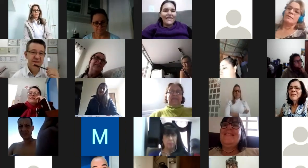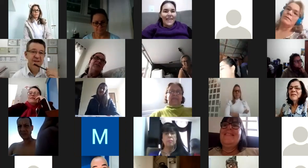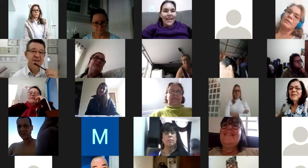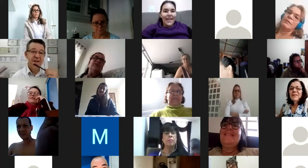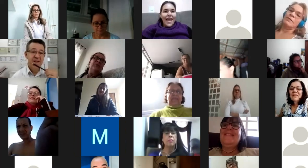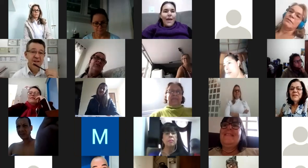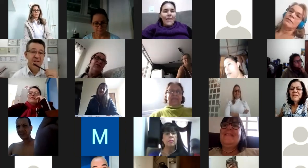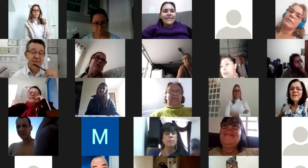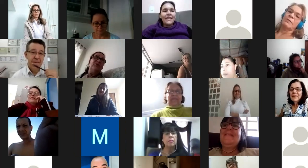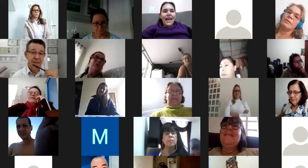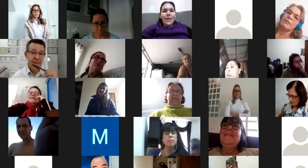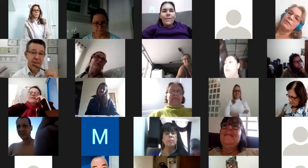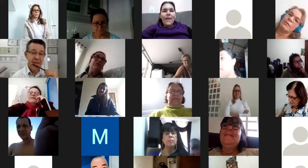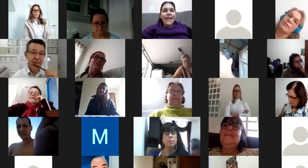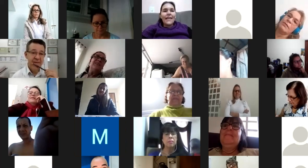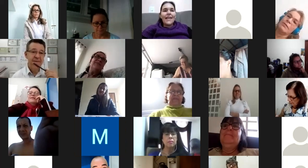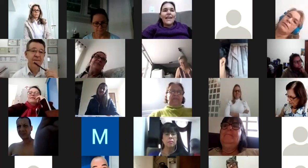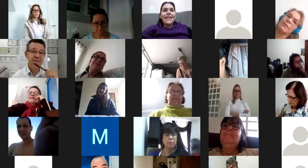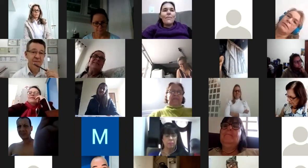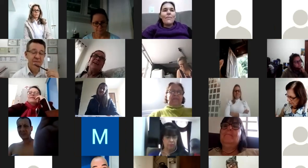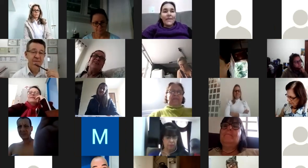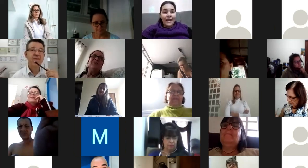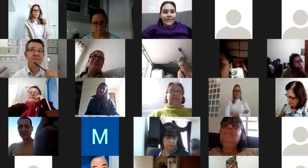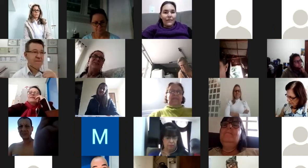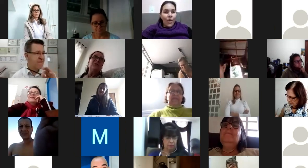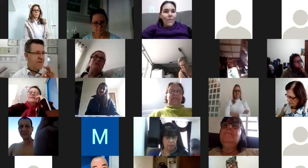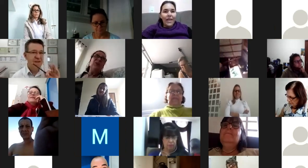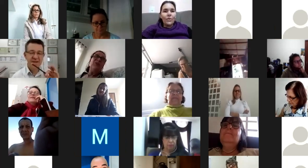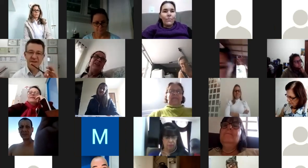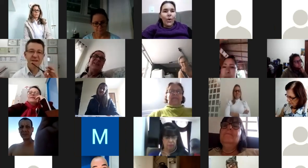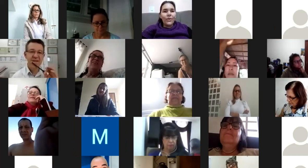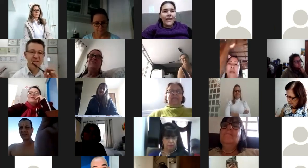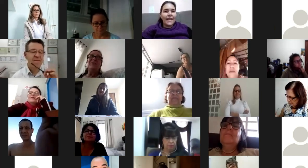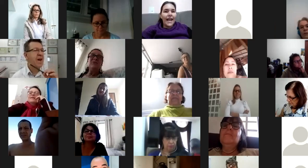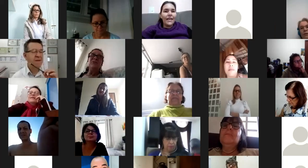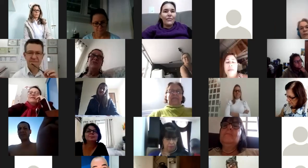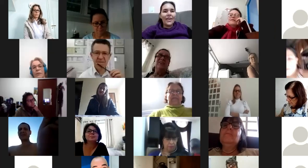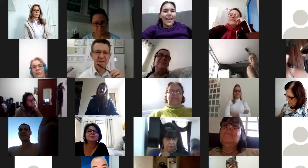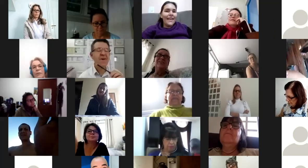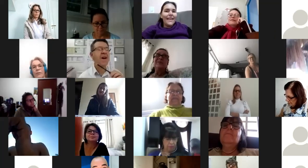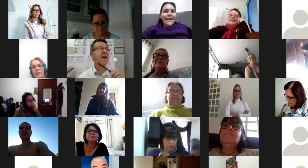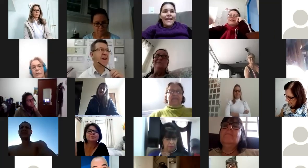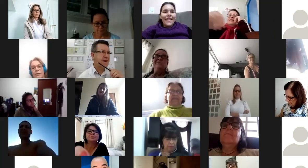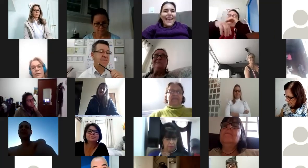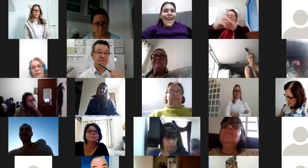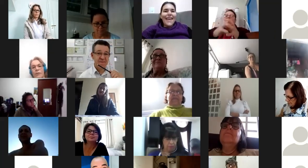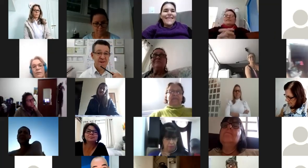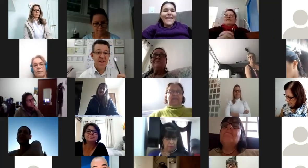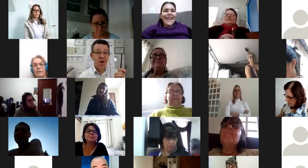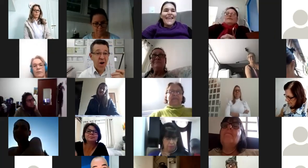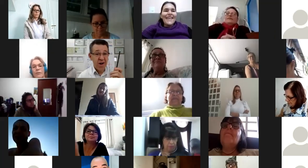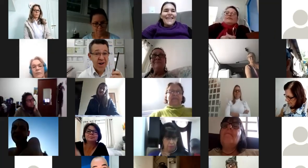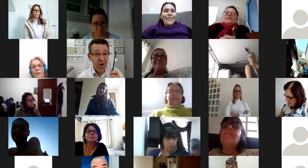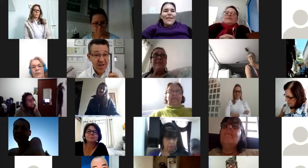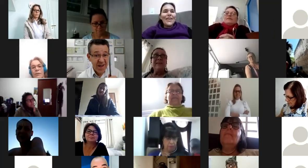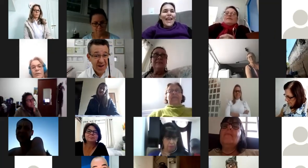em fazer. A minha cidade é pequena, tem 30 mil habitantes, com medo um pouco, né? Será que eu vou ter cliente?